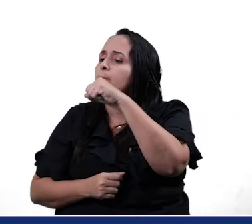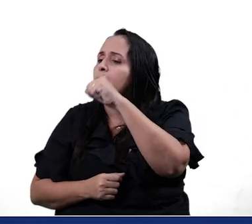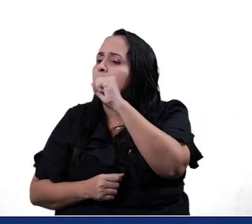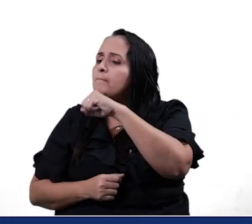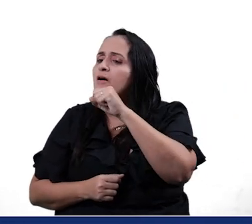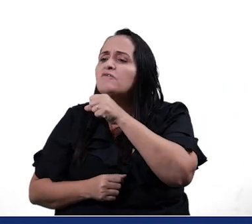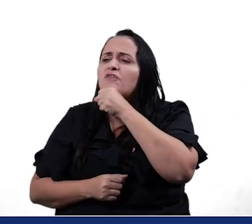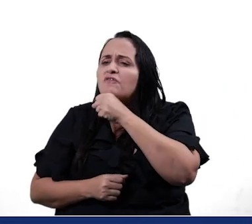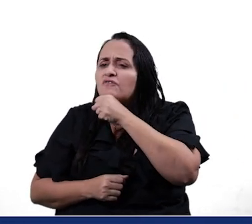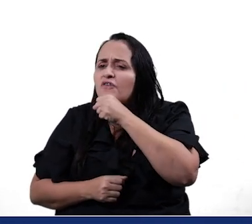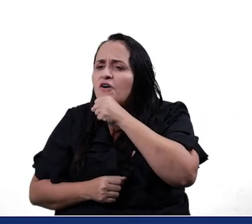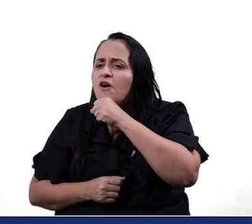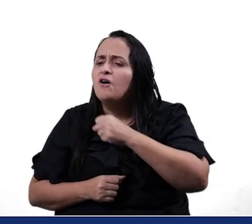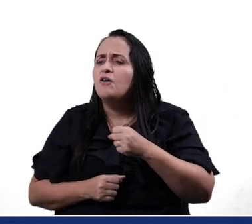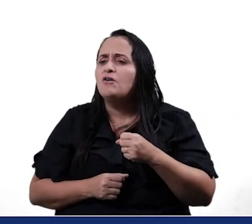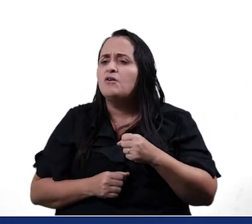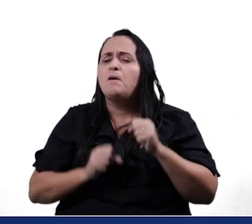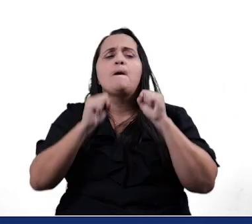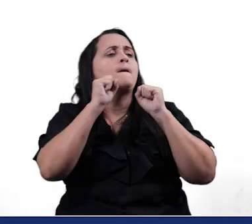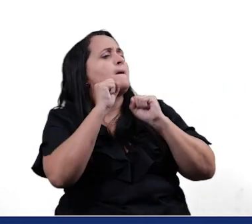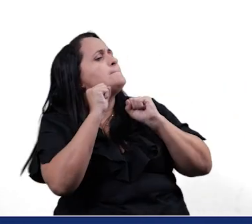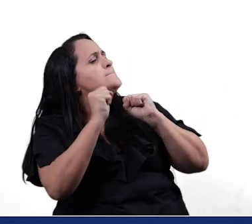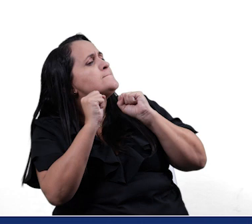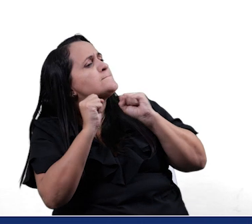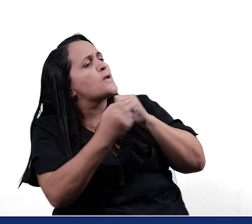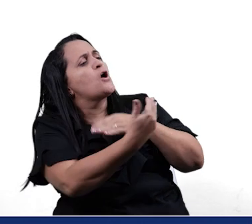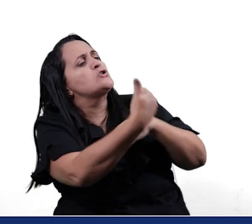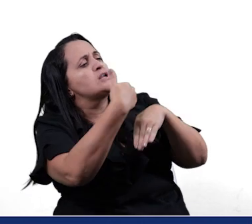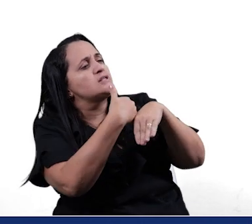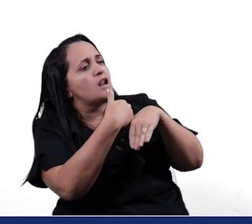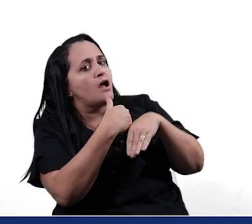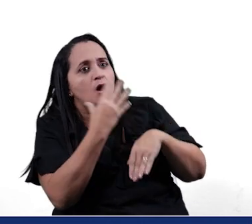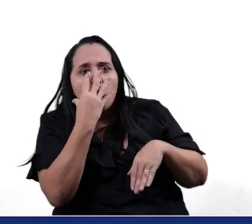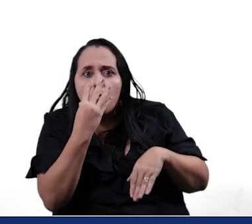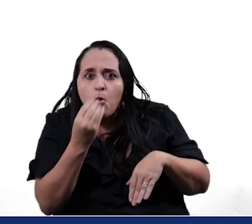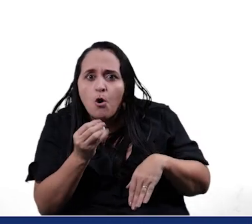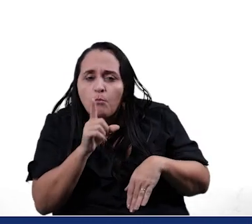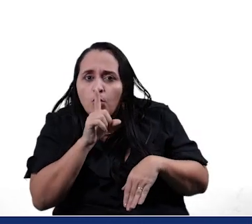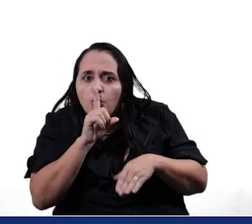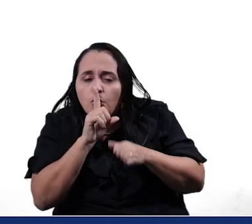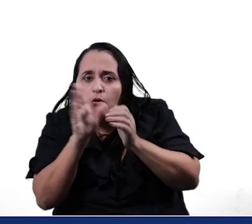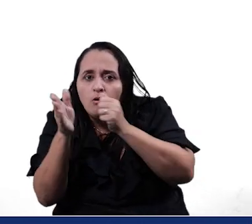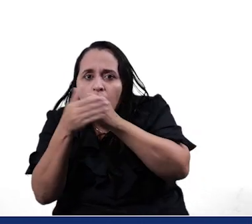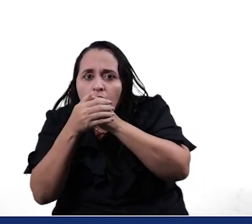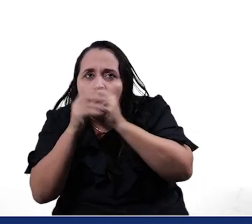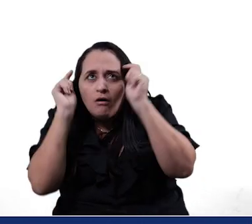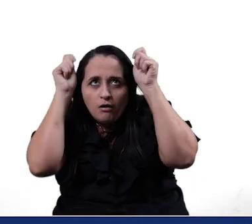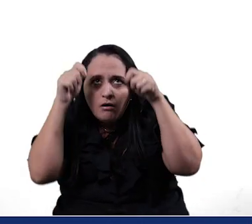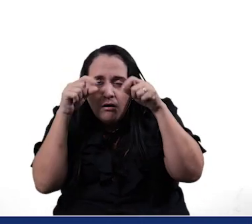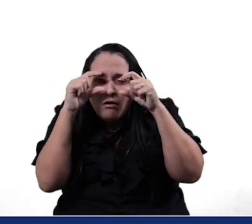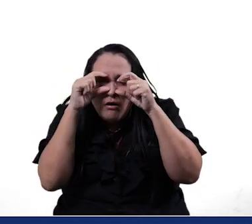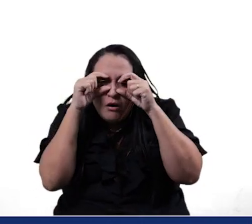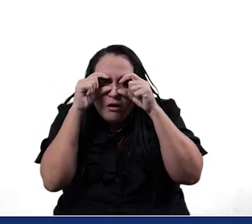fosse a vovozinha. Pode entrar, minha netinha. E a menina entra na